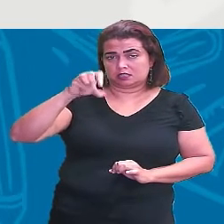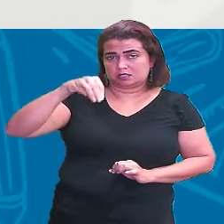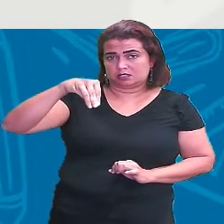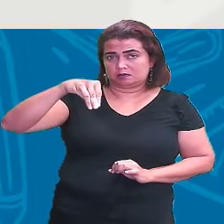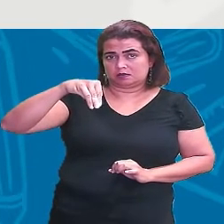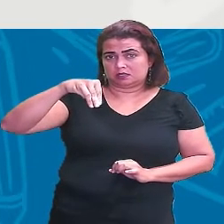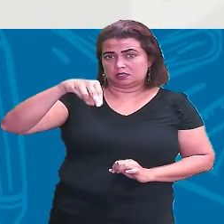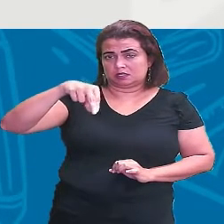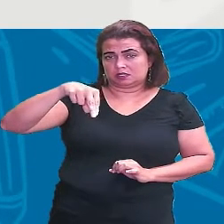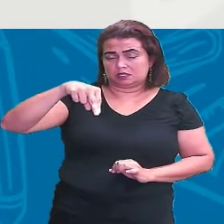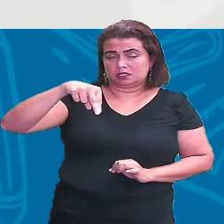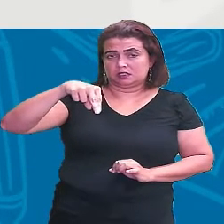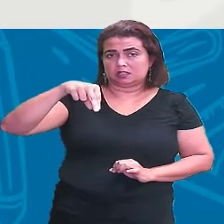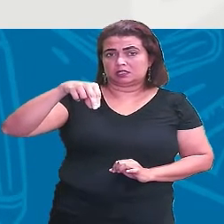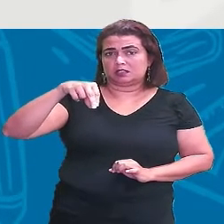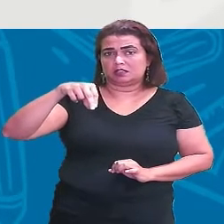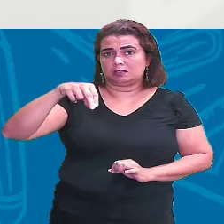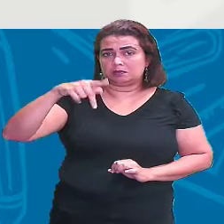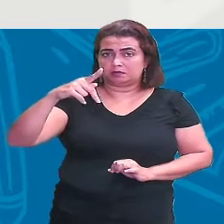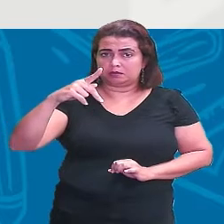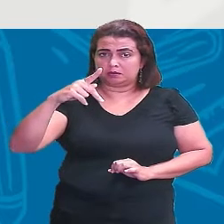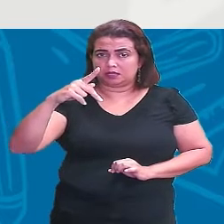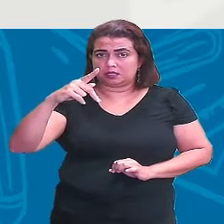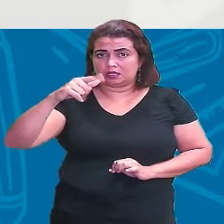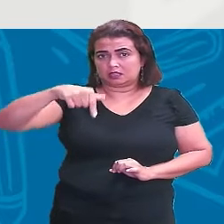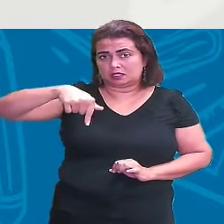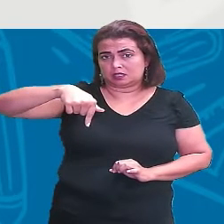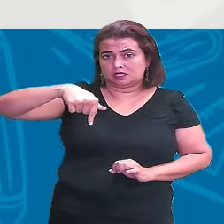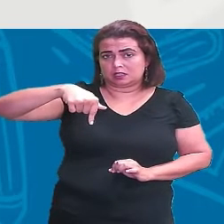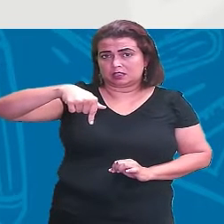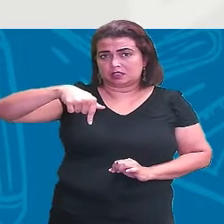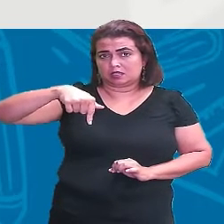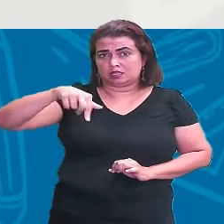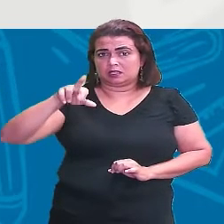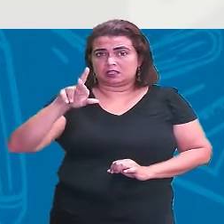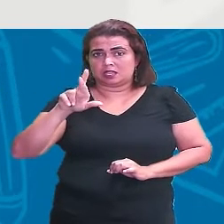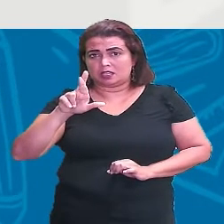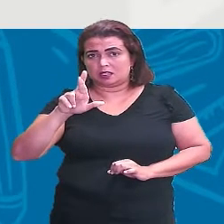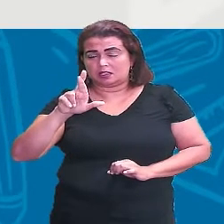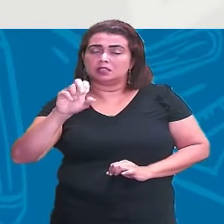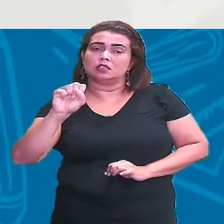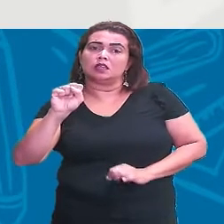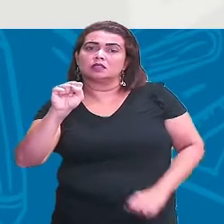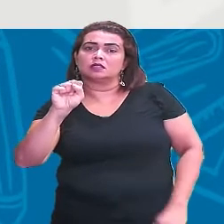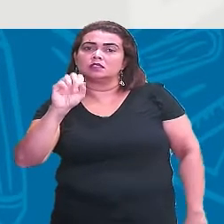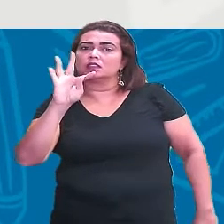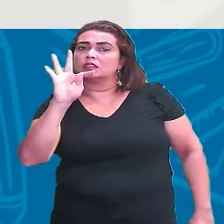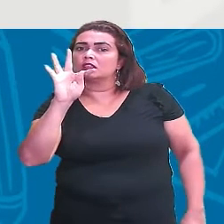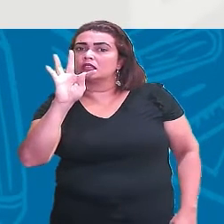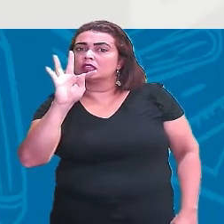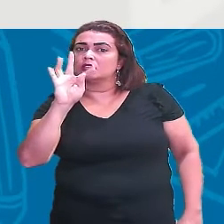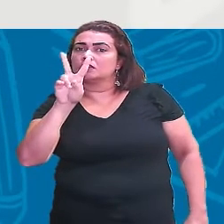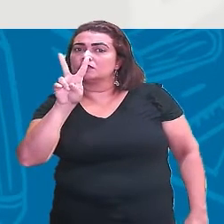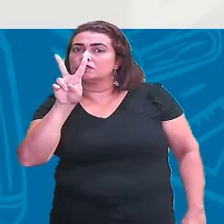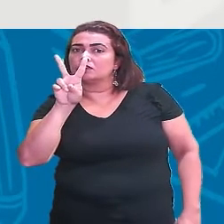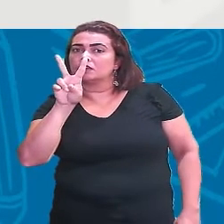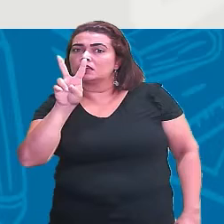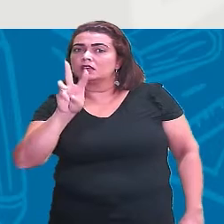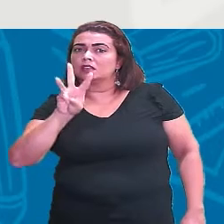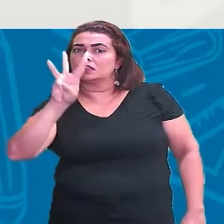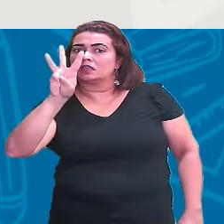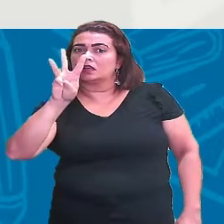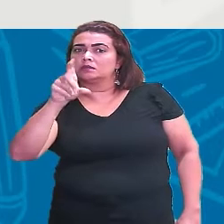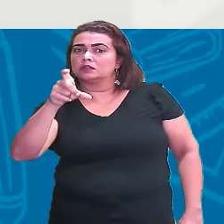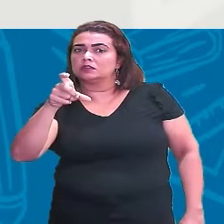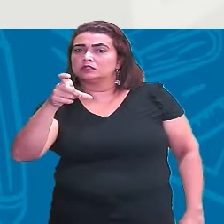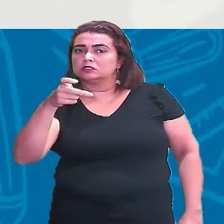o M, o N, o P, o Q, o R, o S, o T, o V, o W,